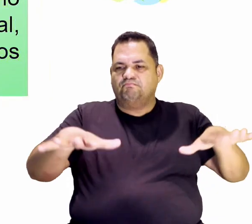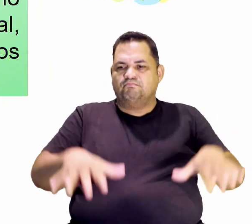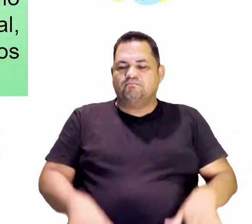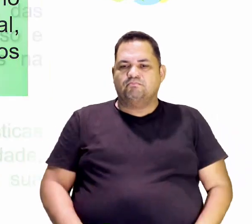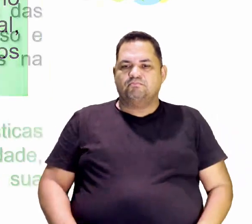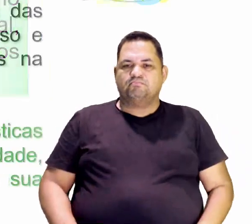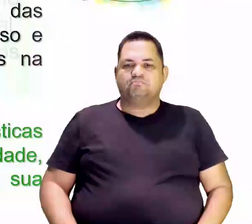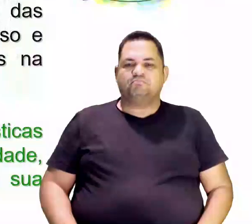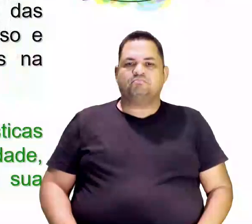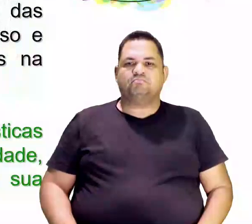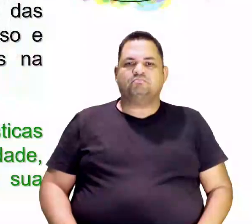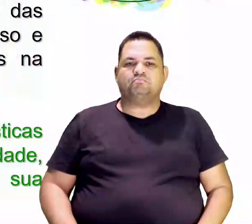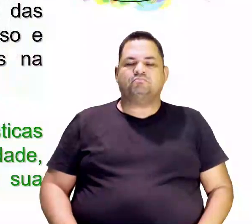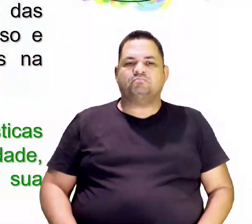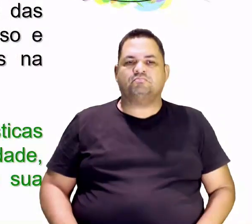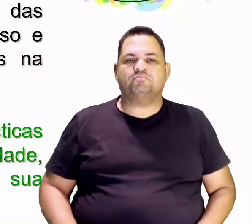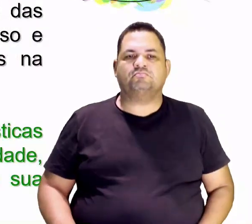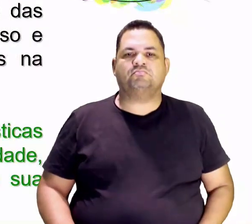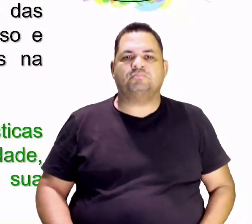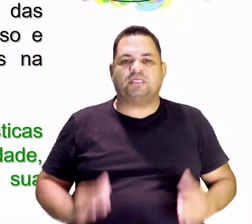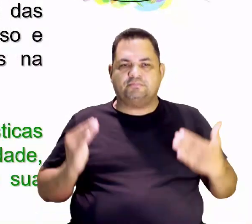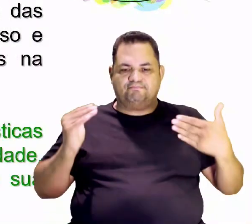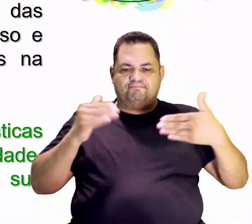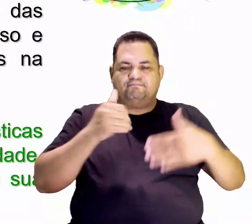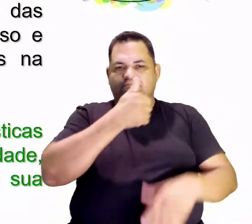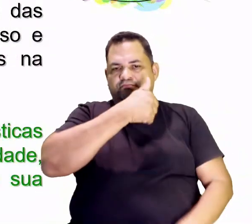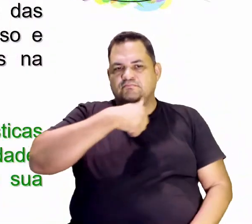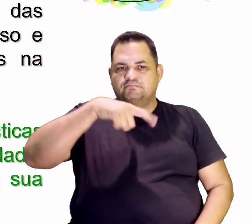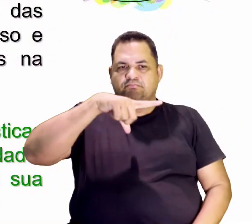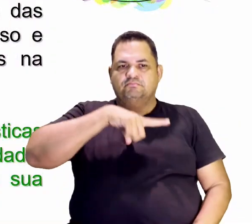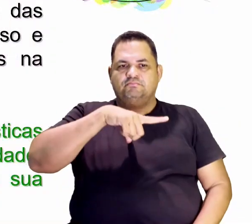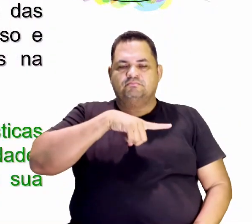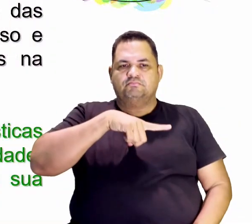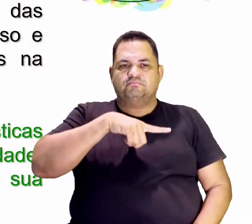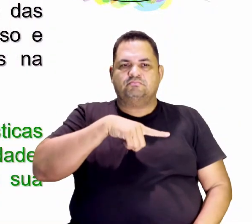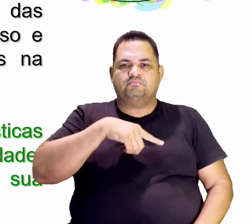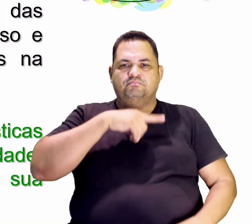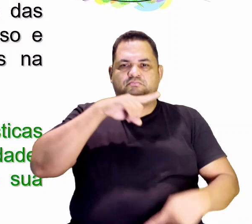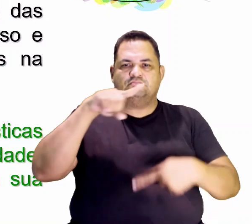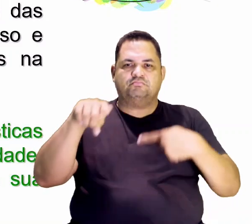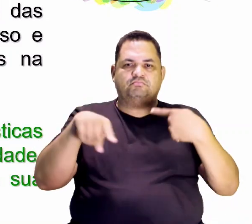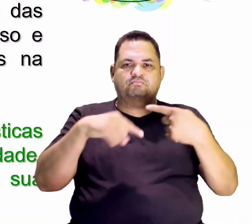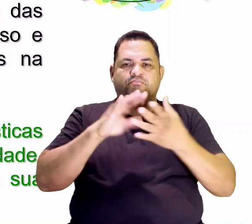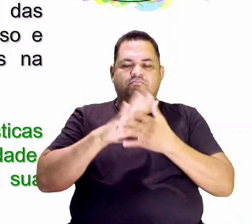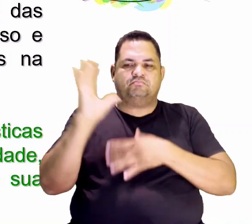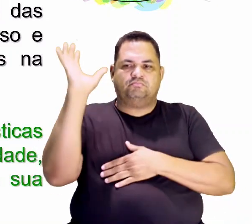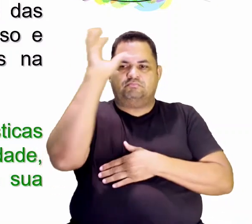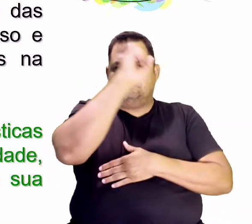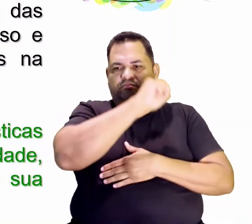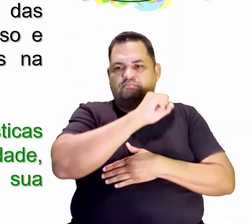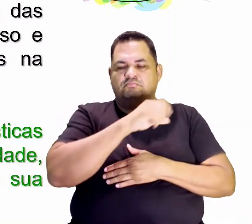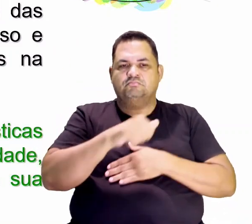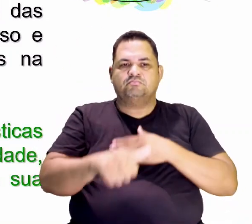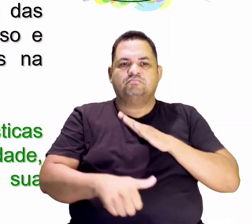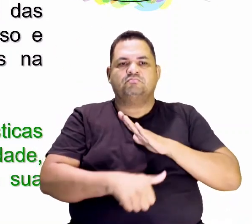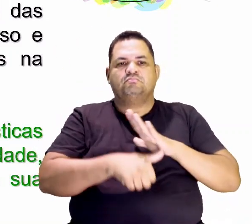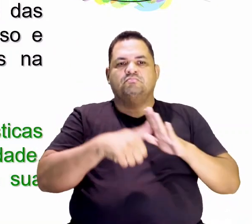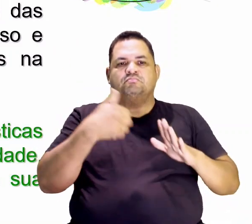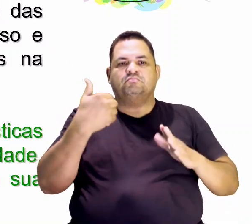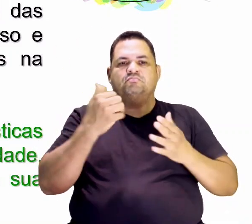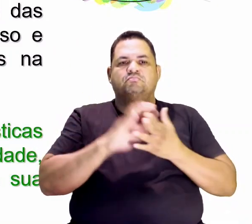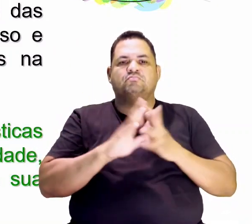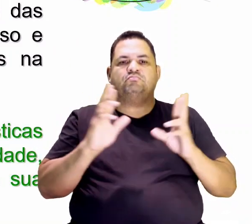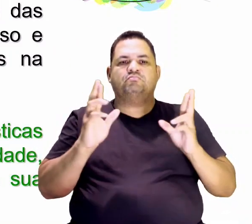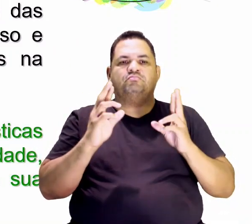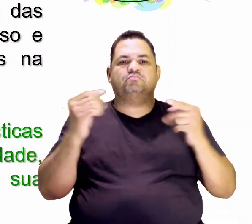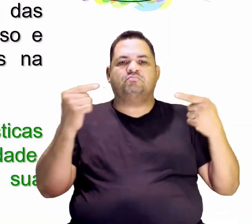bem. E para a gente focar mais um pouquinho, nós temos os nossos objetivos de aprendizagem. O primeiro deles será